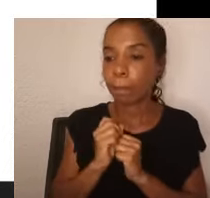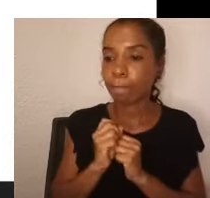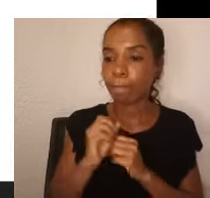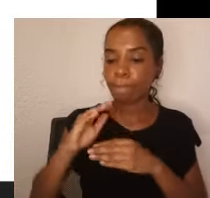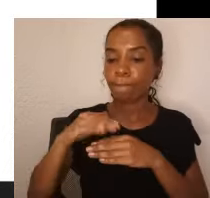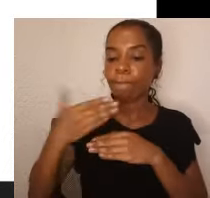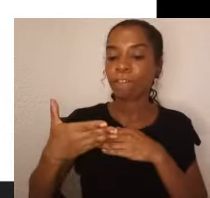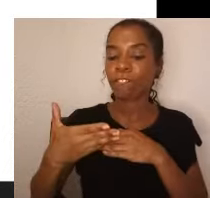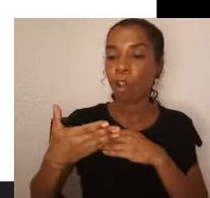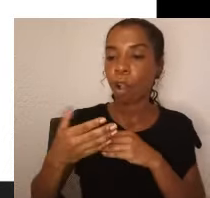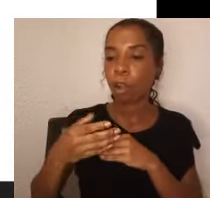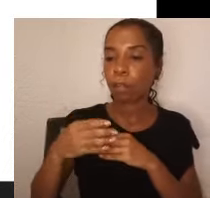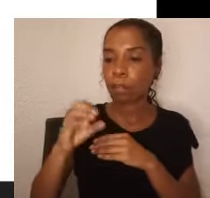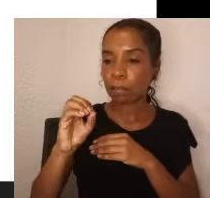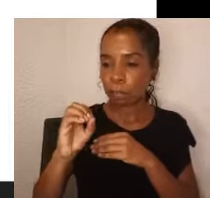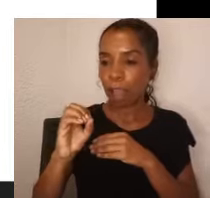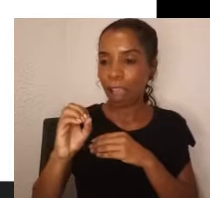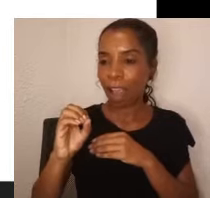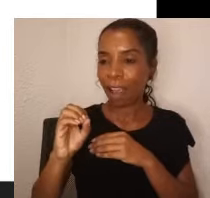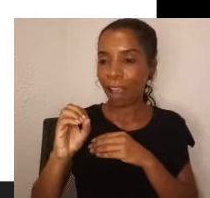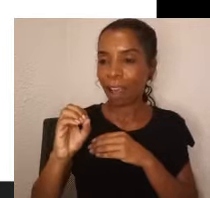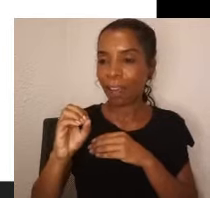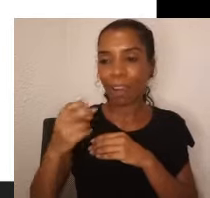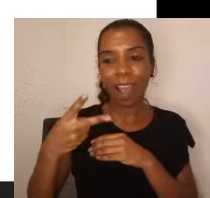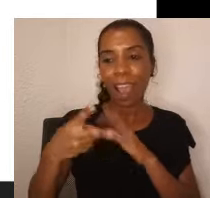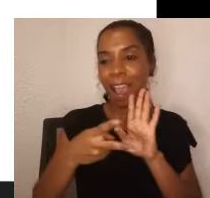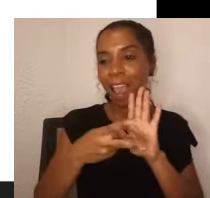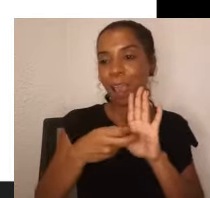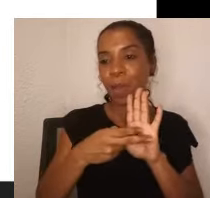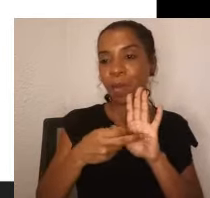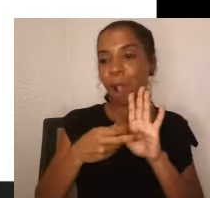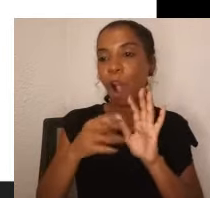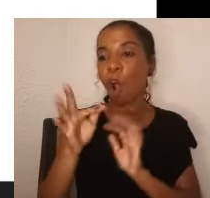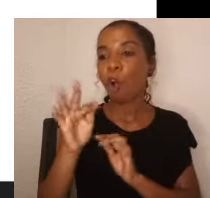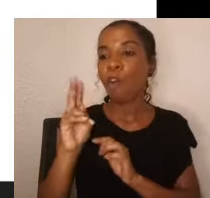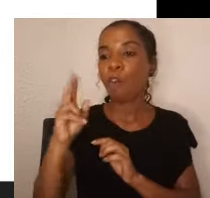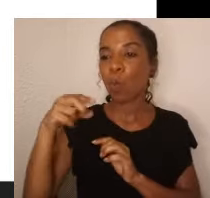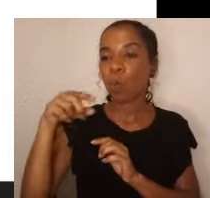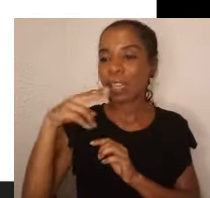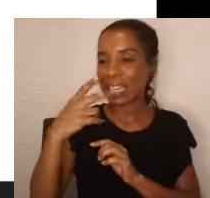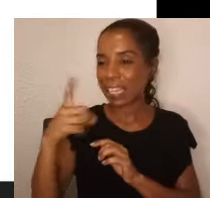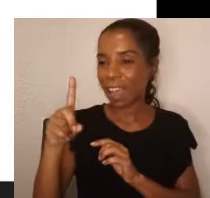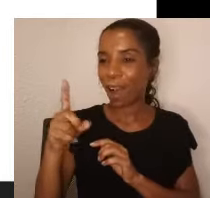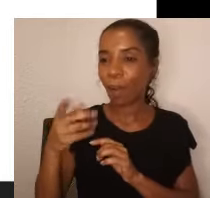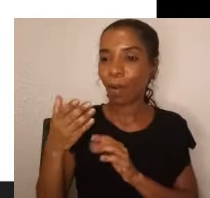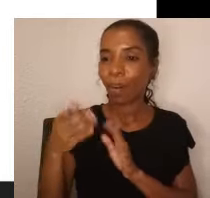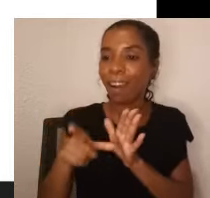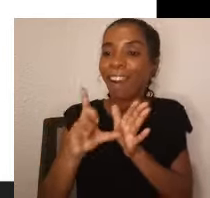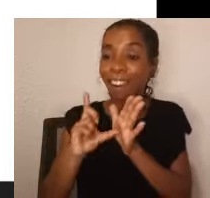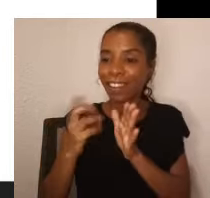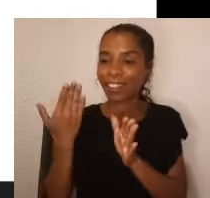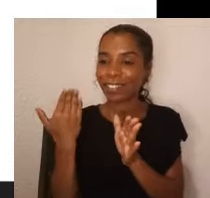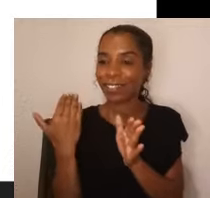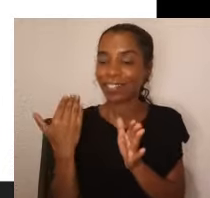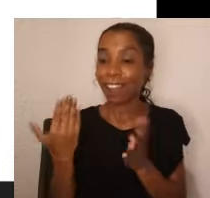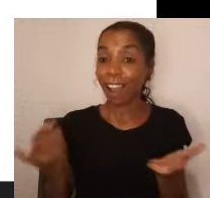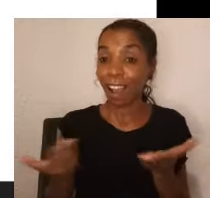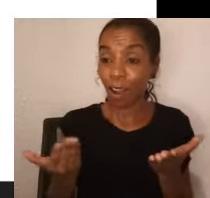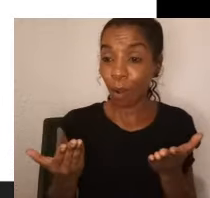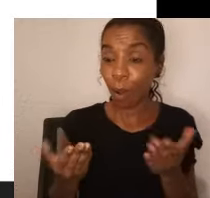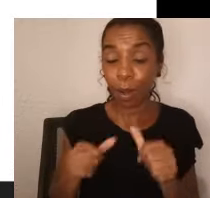do zero, o comportamento é igual ao da função anterior, né? Então, não vai mudar nada no gráfico. A única coisa que vai mudar